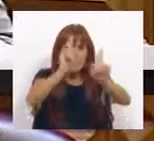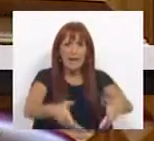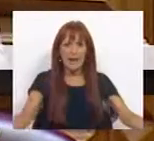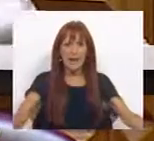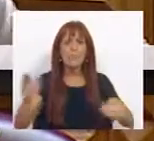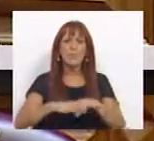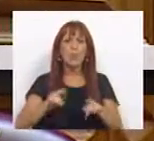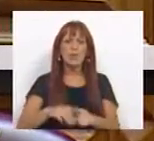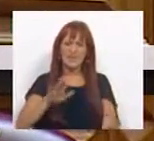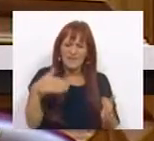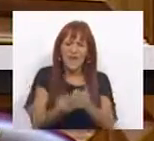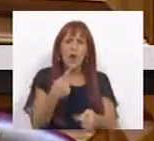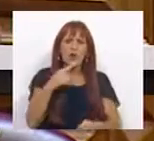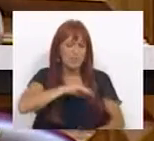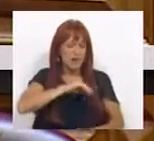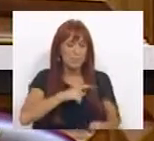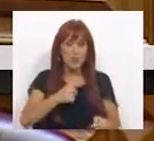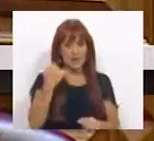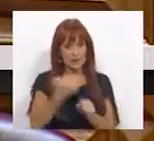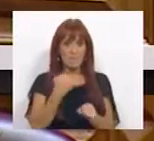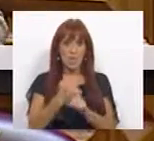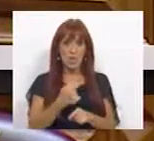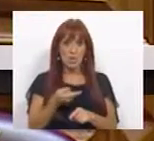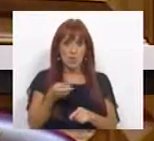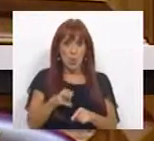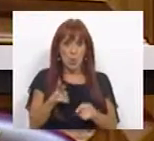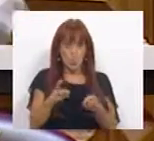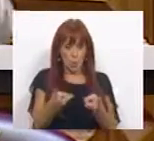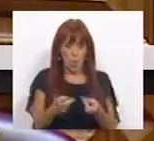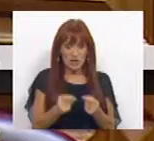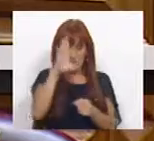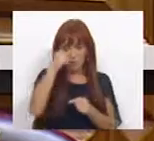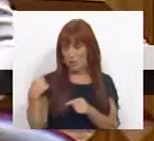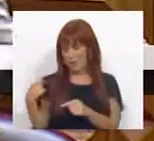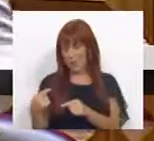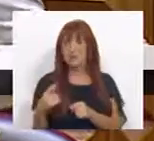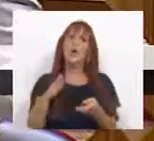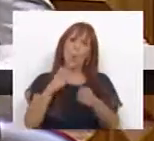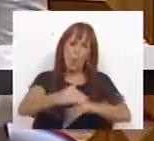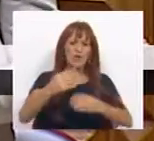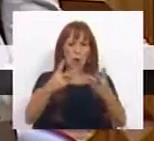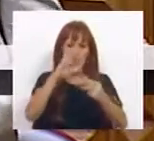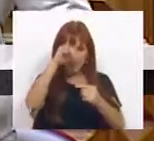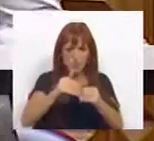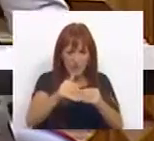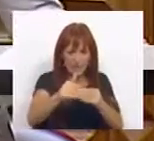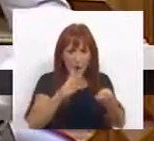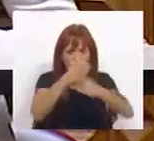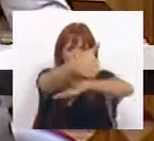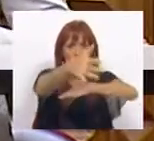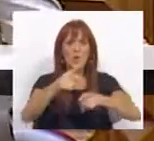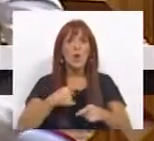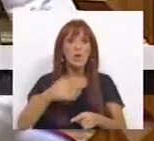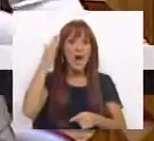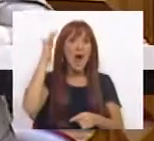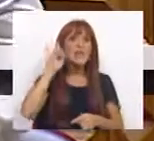E por isso a reposição de rendimentos para que trabalhámos no anterior Orçamento de Estado deve continuar neste Orçamento. E nós consideramos